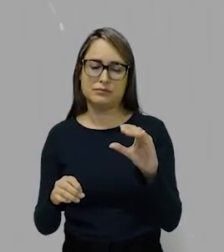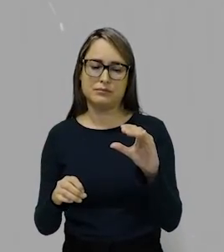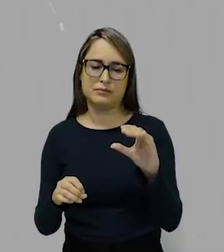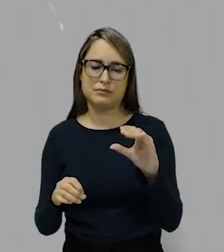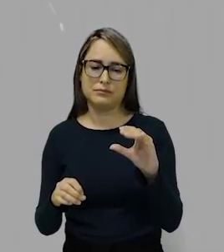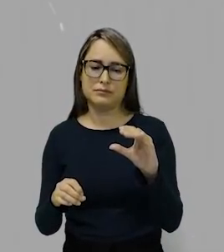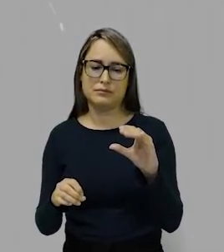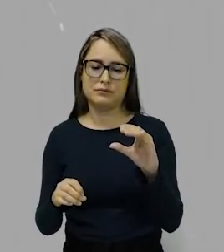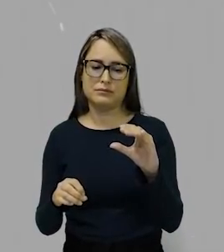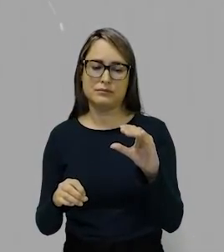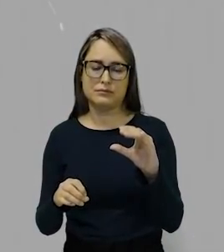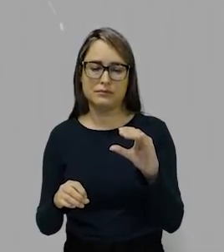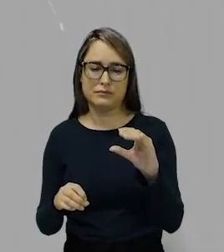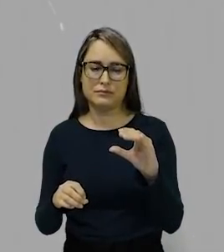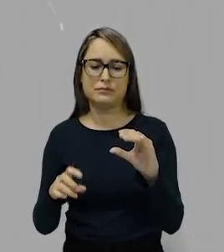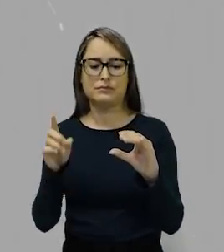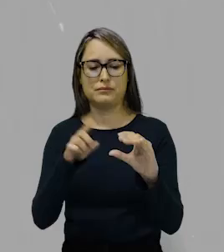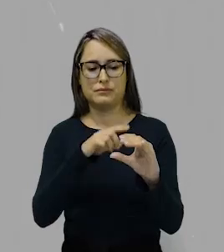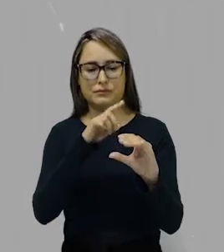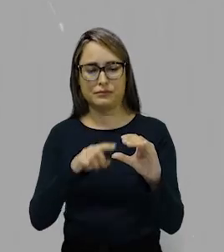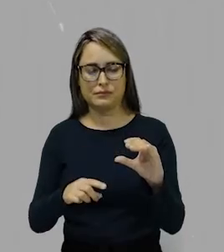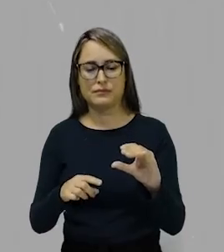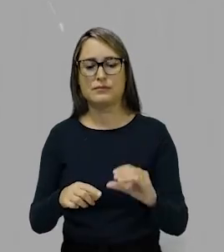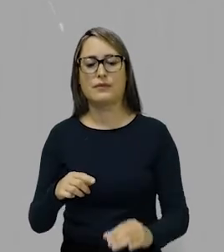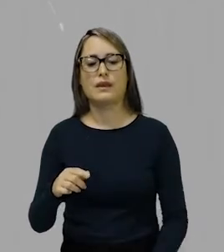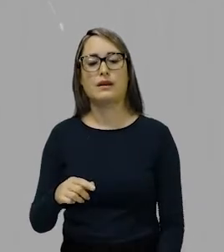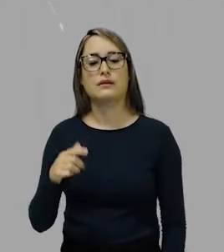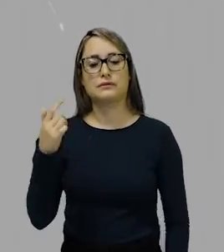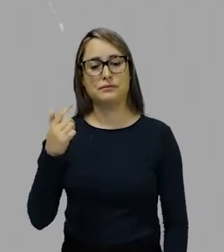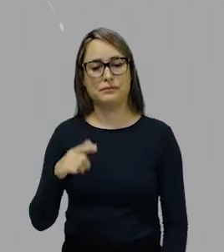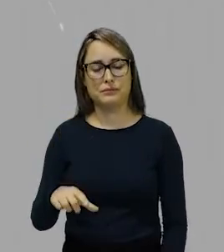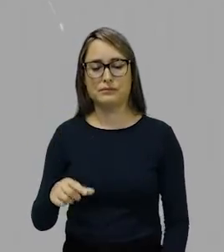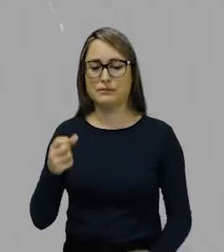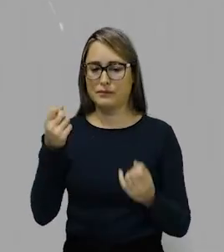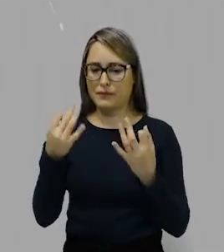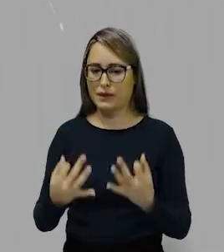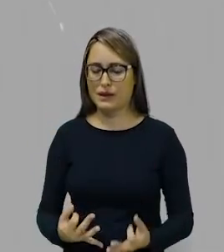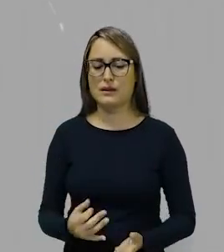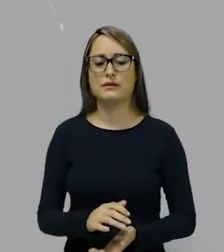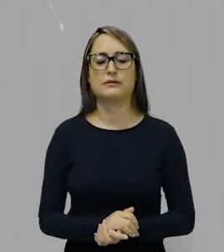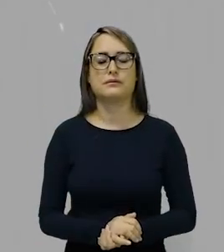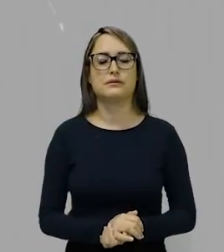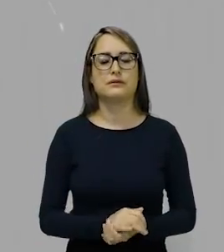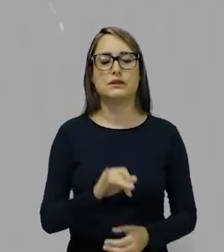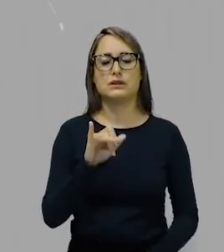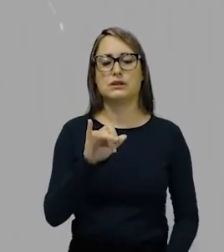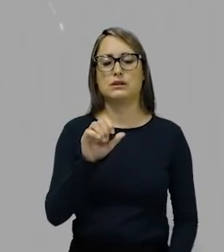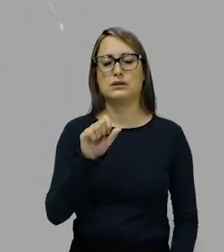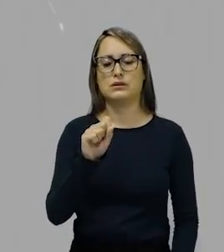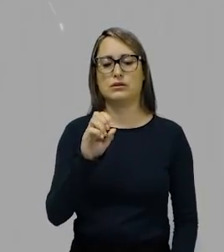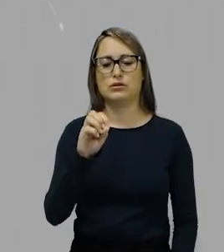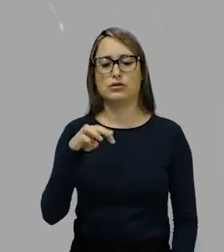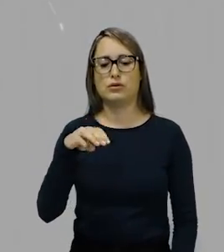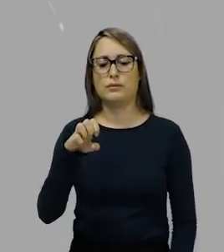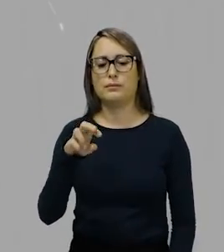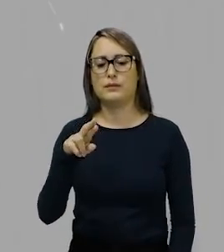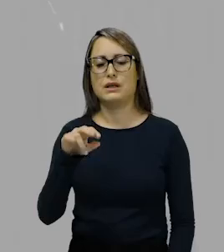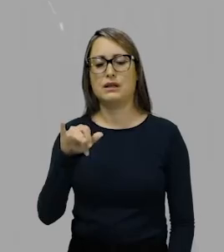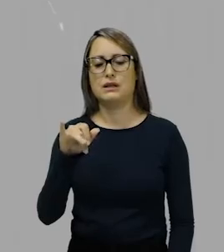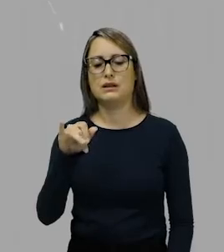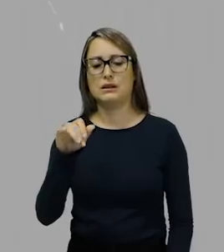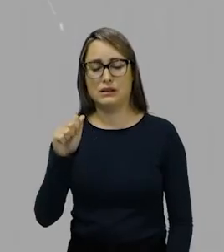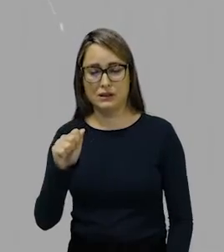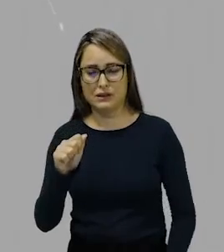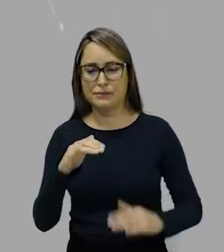C. Ok, turma? Então, vamos só recapitular. Olha só. A isomeria plana, cadeia, quando nós